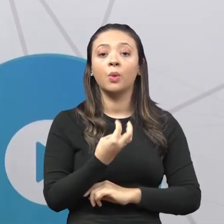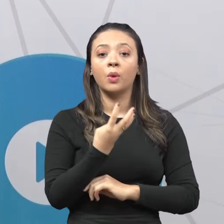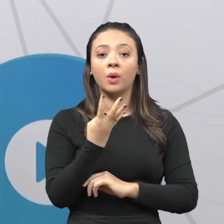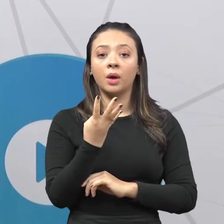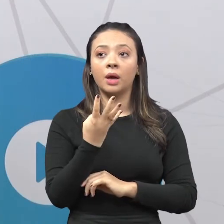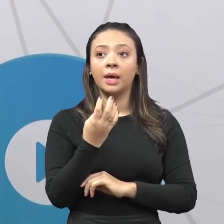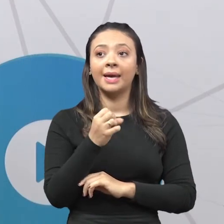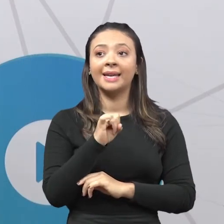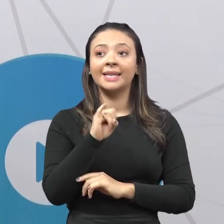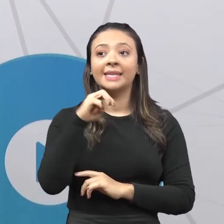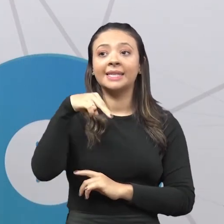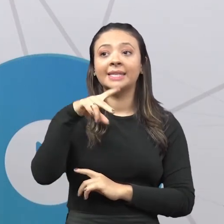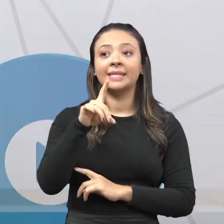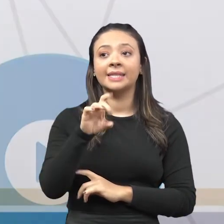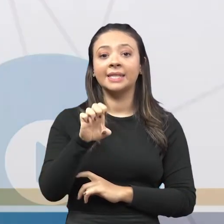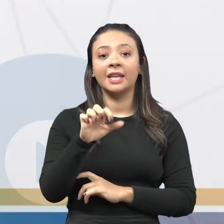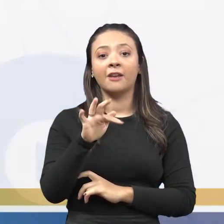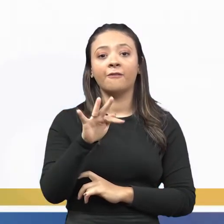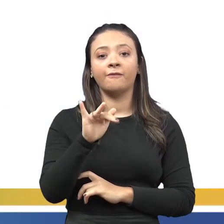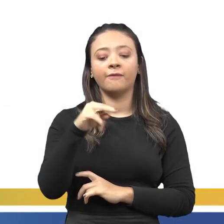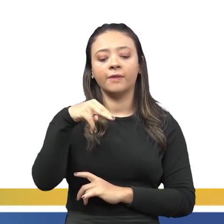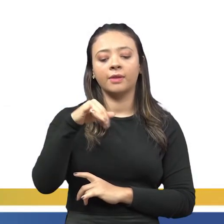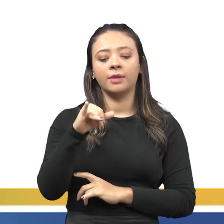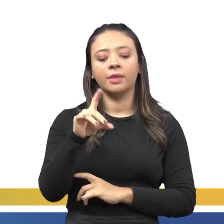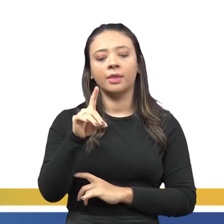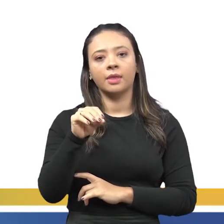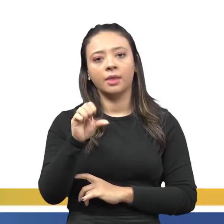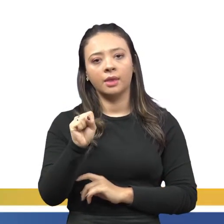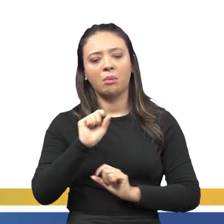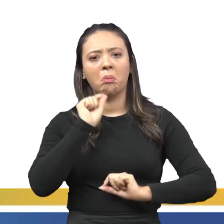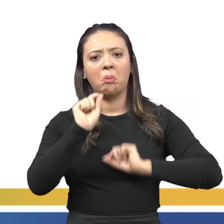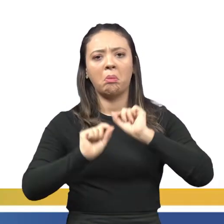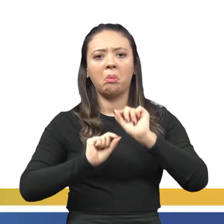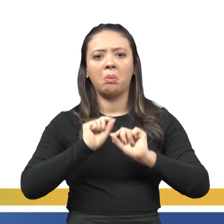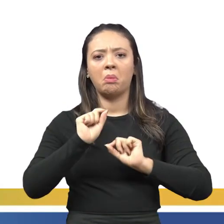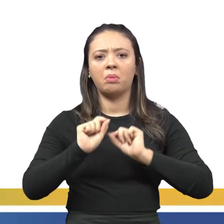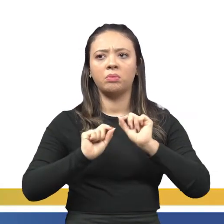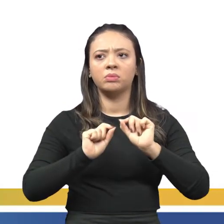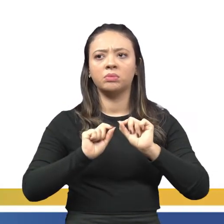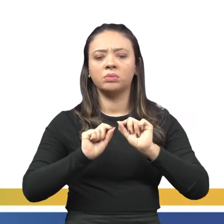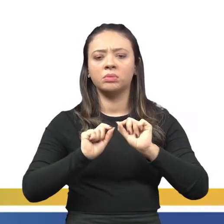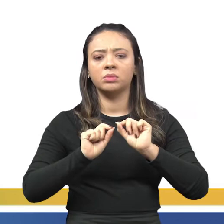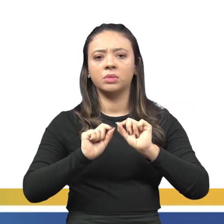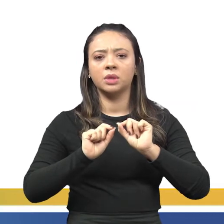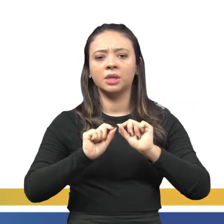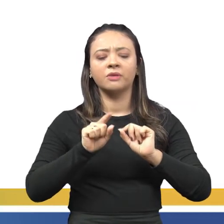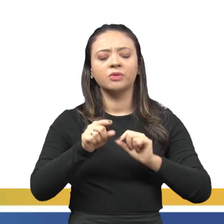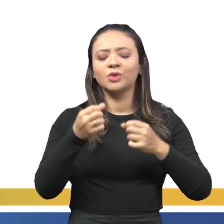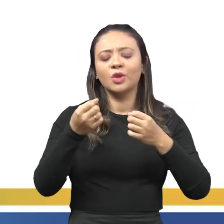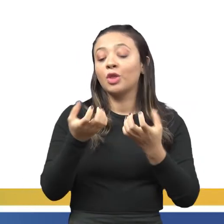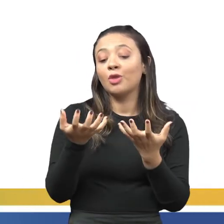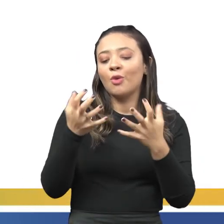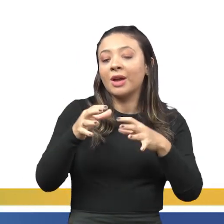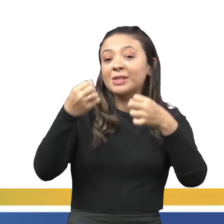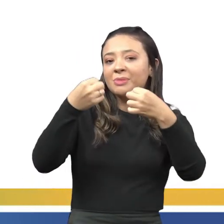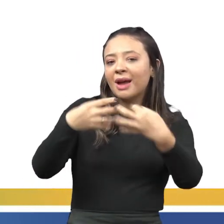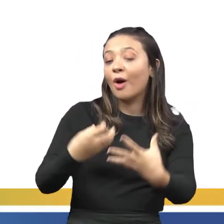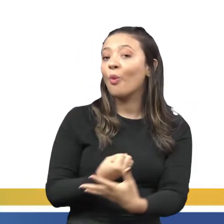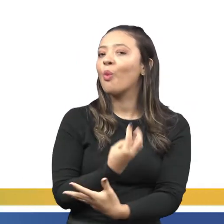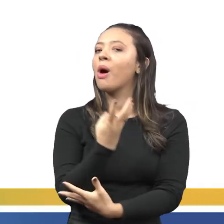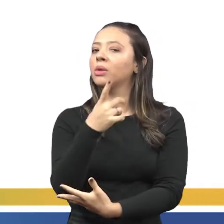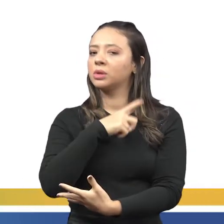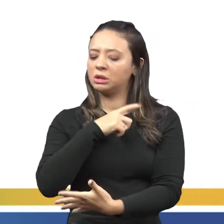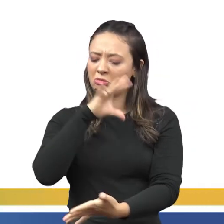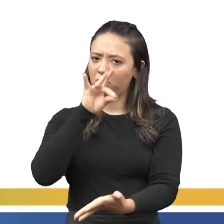Bom, então nós temos aí ainda os quantificadores indefinidos. O que são quantificadores indefinidos? São aqueles quantificadores